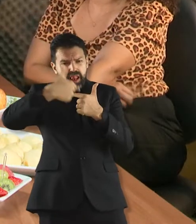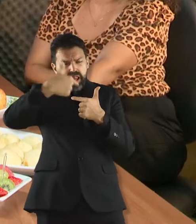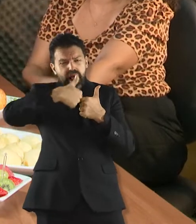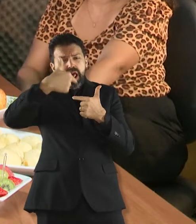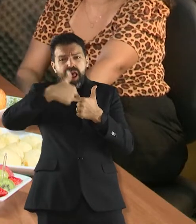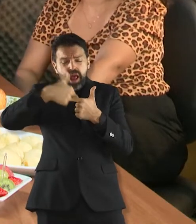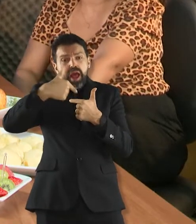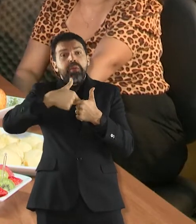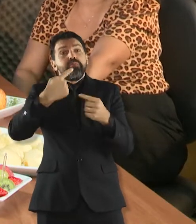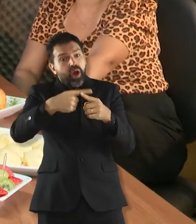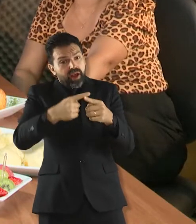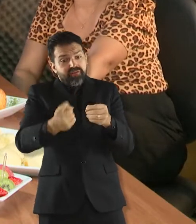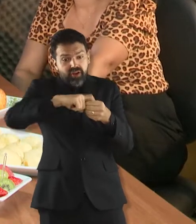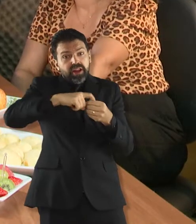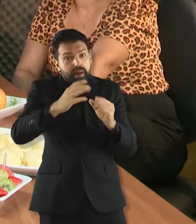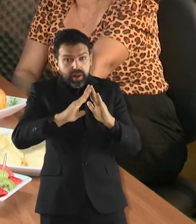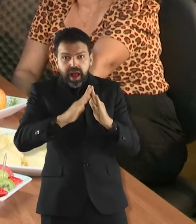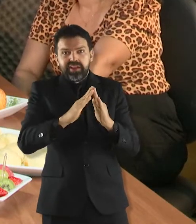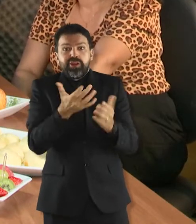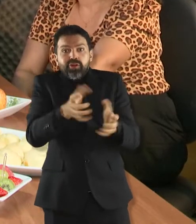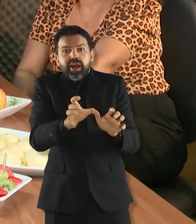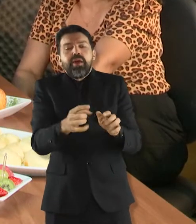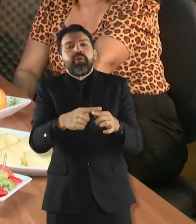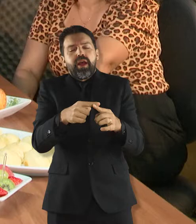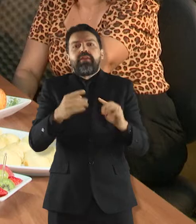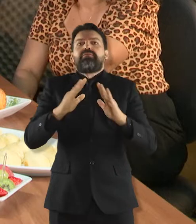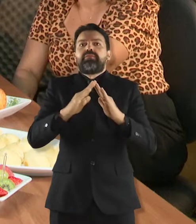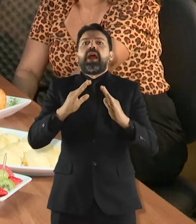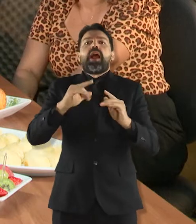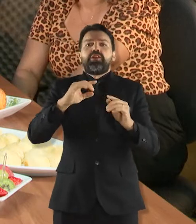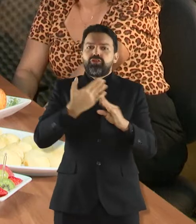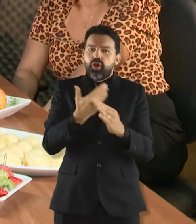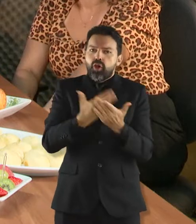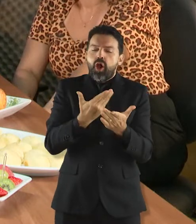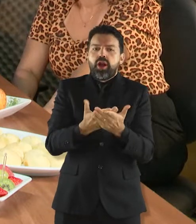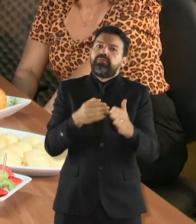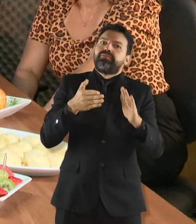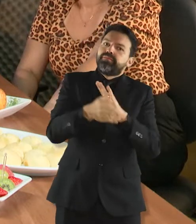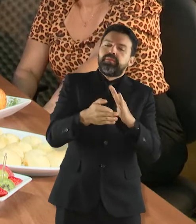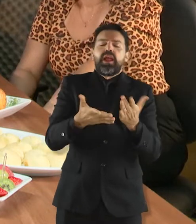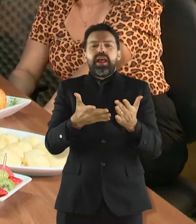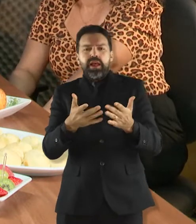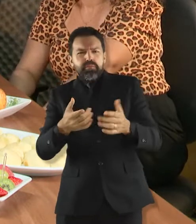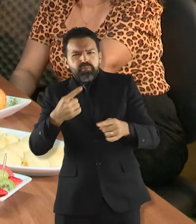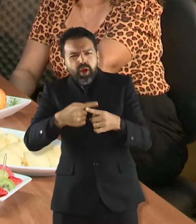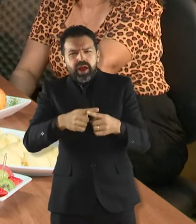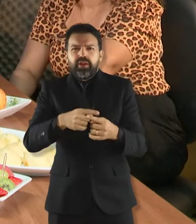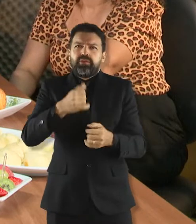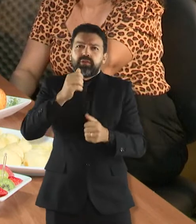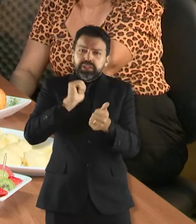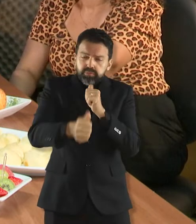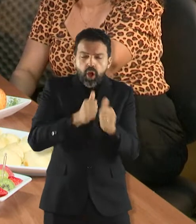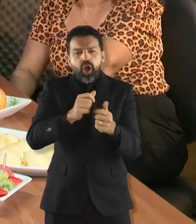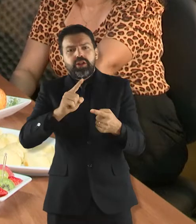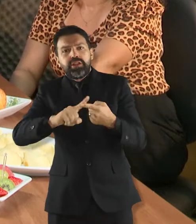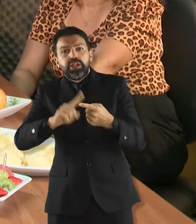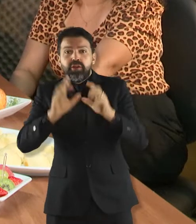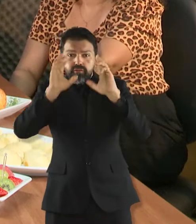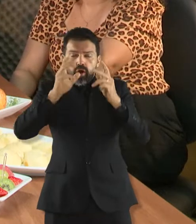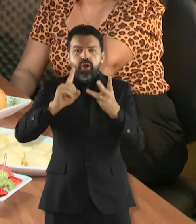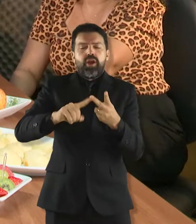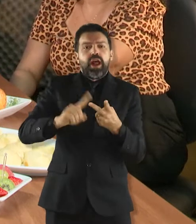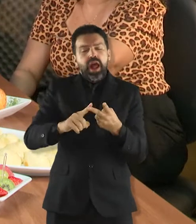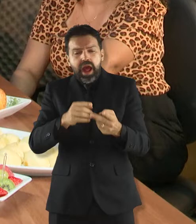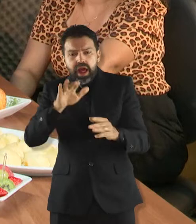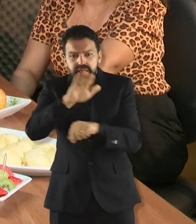Você gostava do ambiente escolar, então né? assim, de manhã era o treino de vôlei, né? Até tal hora, de tarde era a aula, de noite era o teatro.